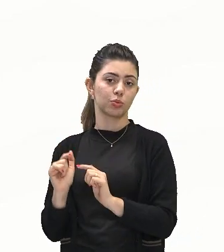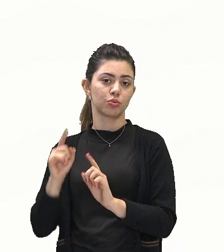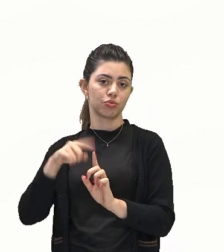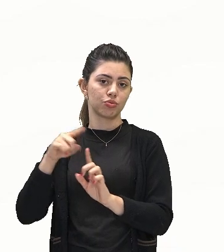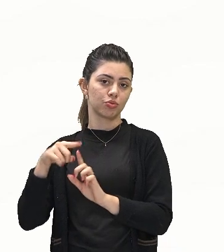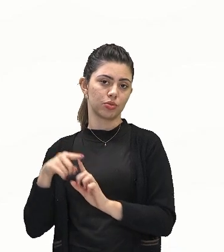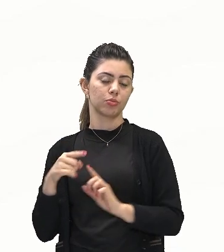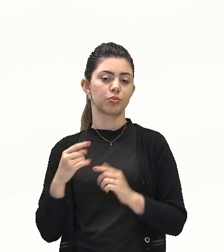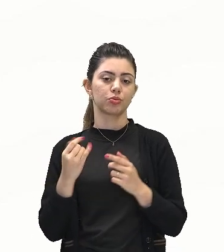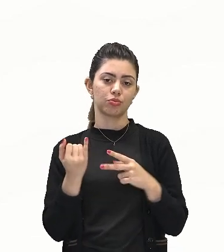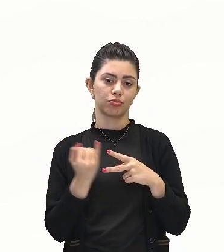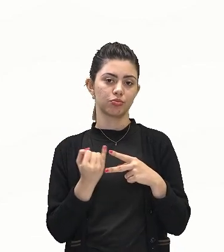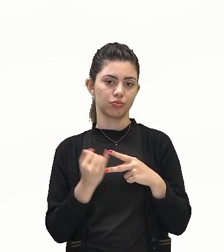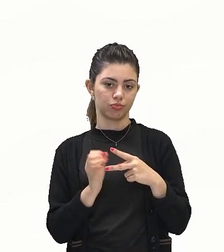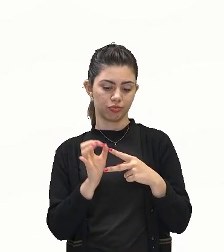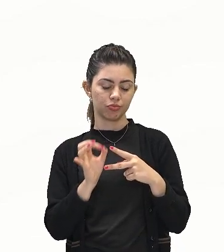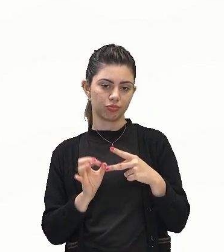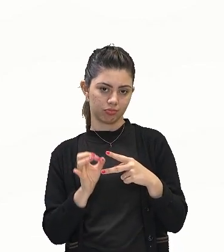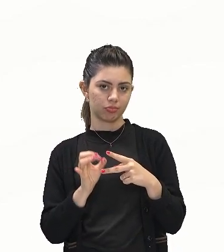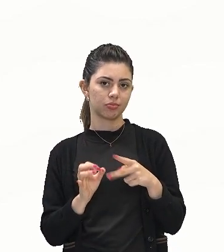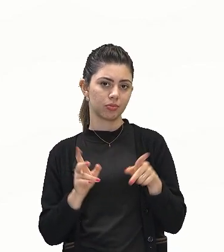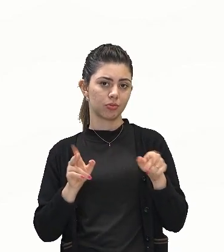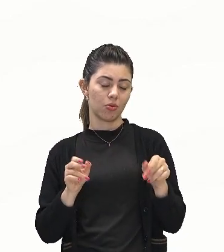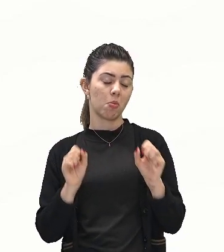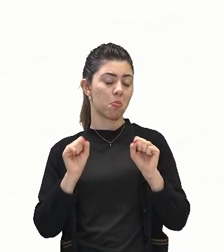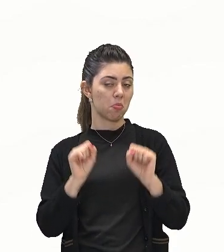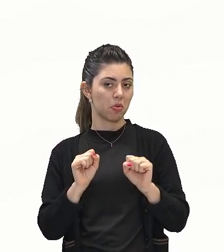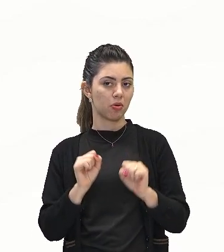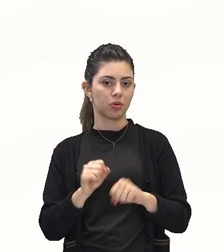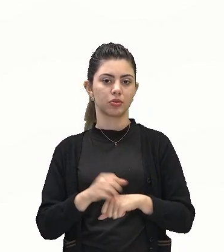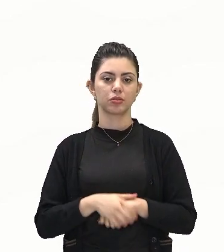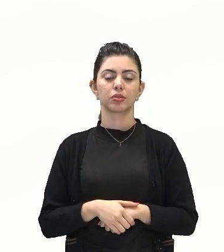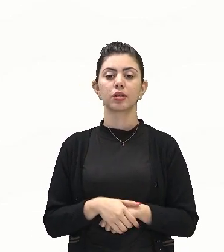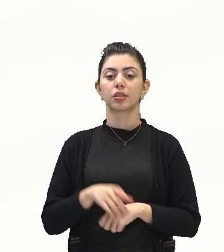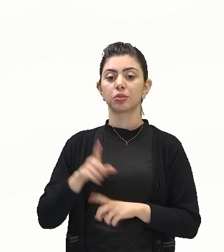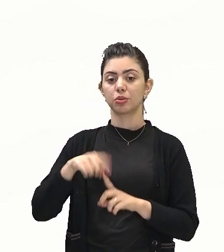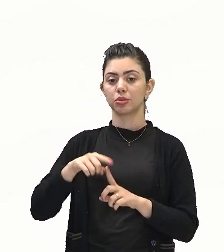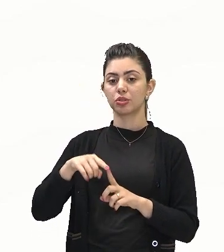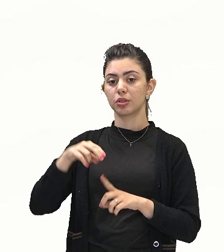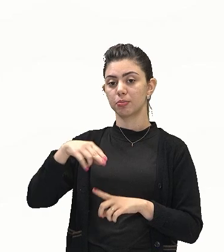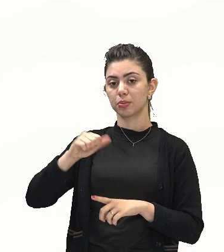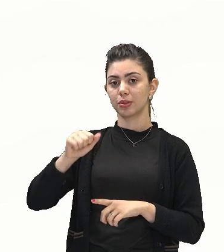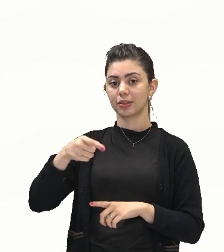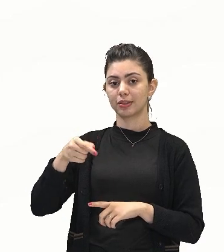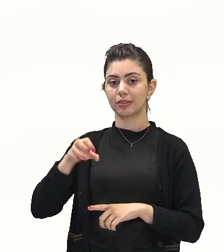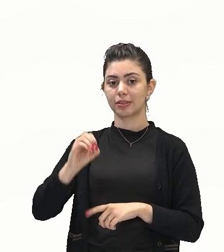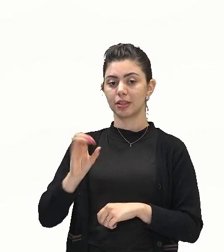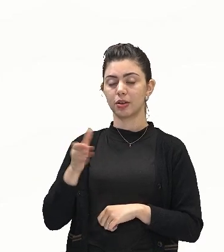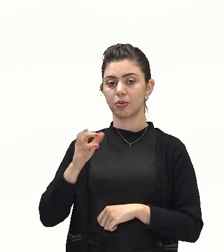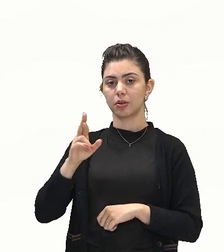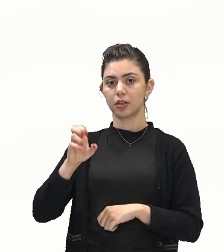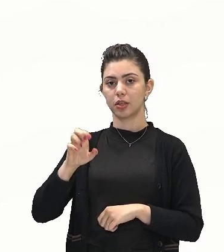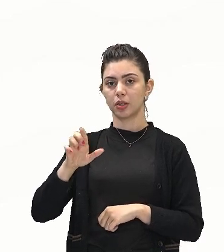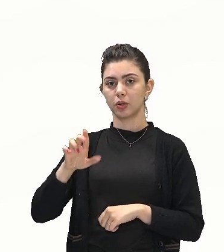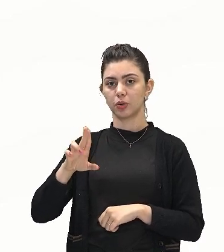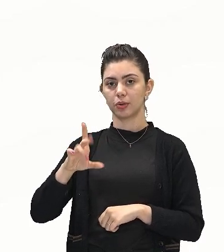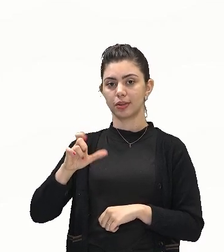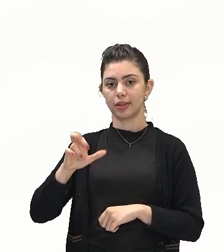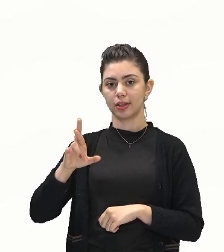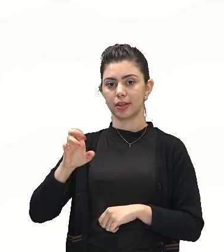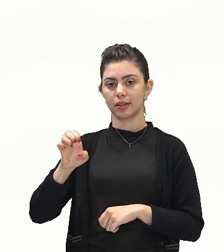ok? Também vale para os outros polígonos não regulares, tudo bem? Então, vamos lá observar aqui o